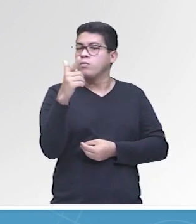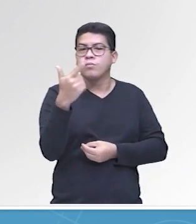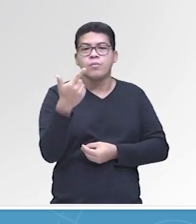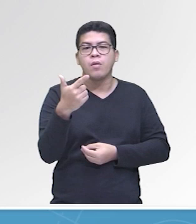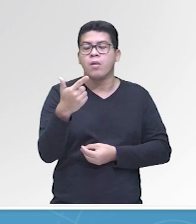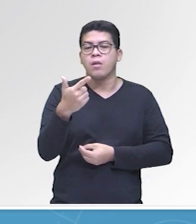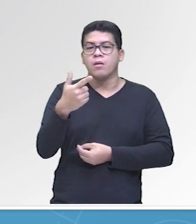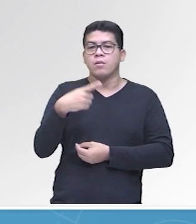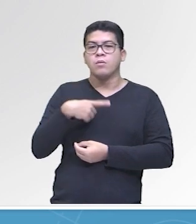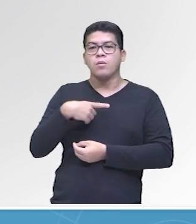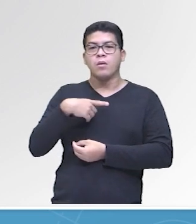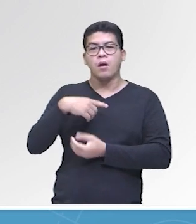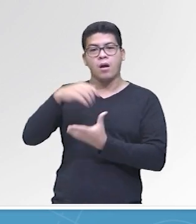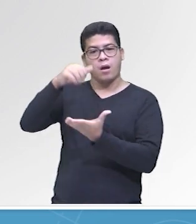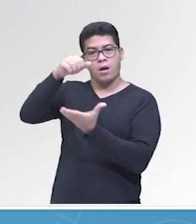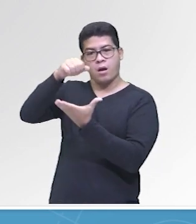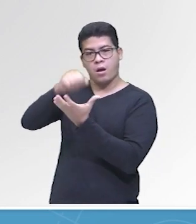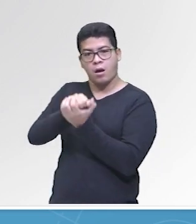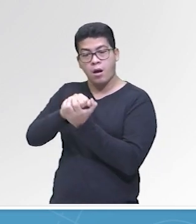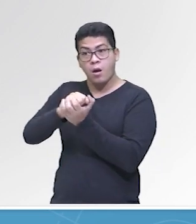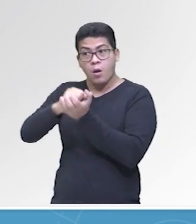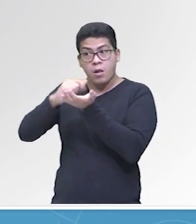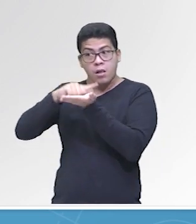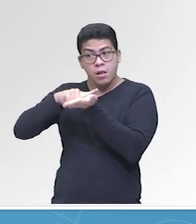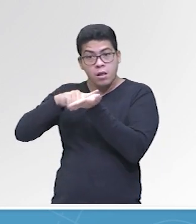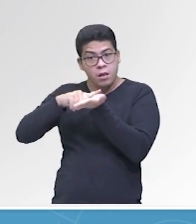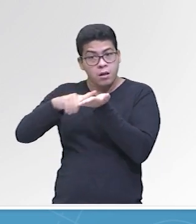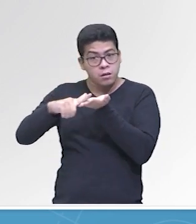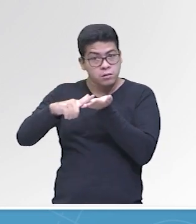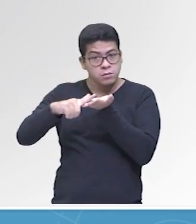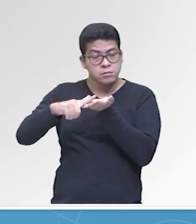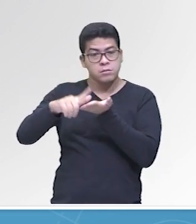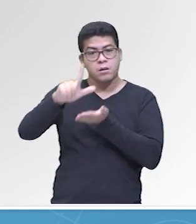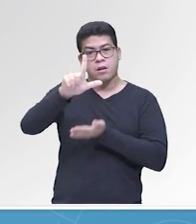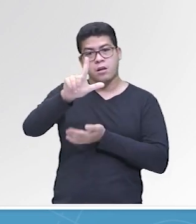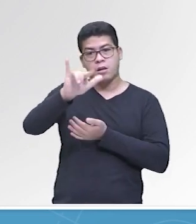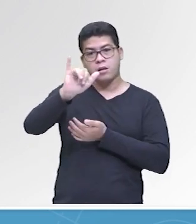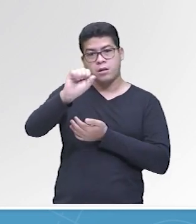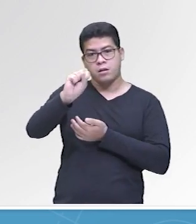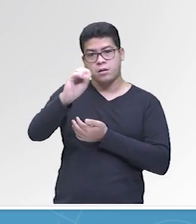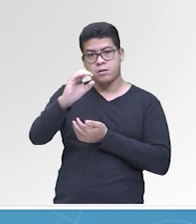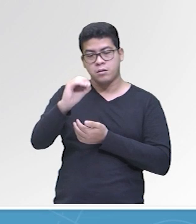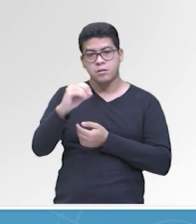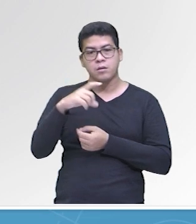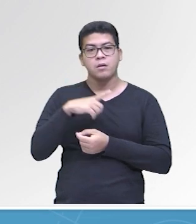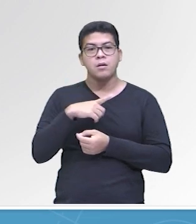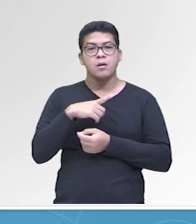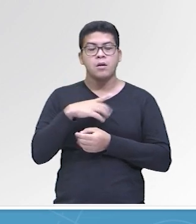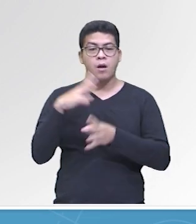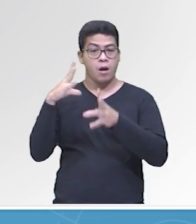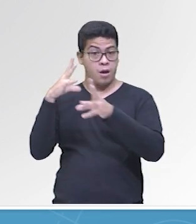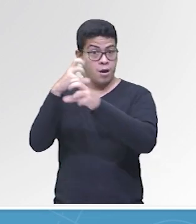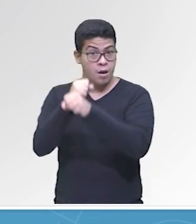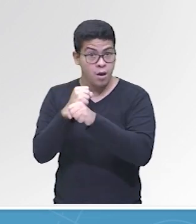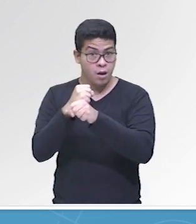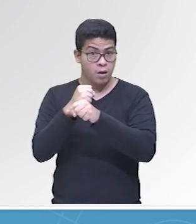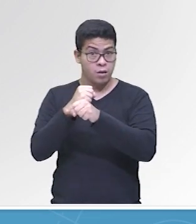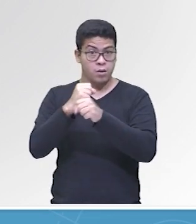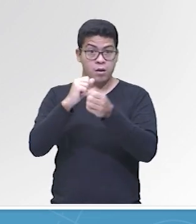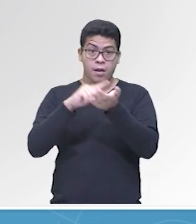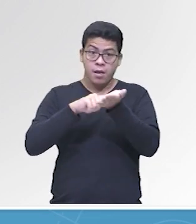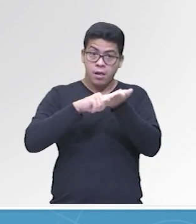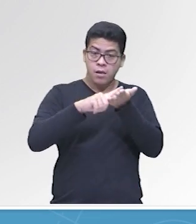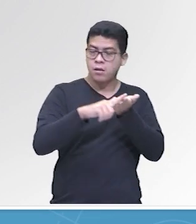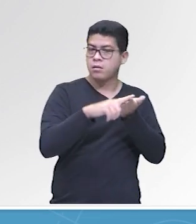ribossomos, a gente chama de retículo endoplasmático liso. Então, resumindo, retículo endoplasmático liso